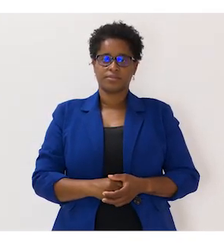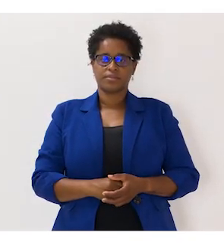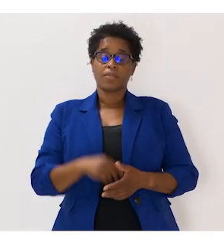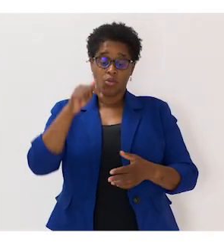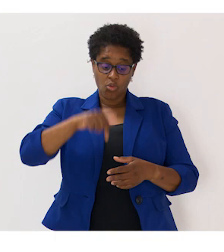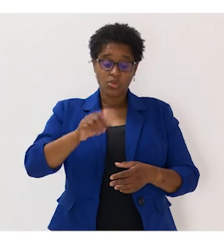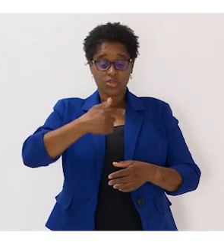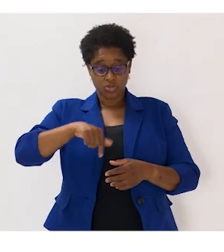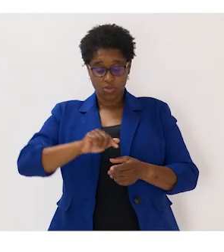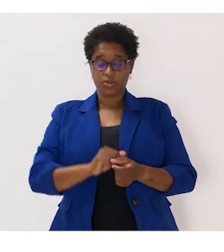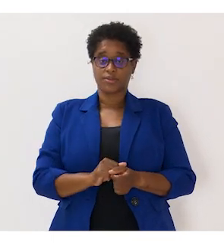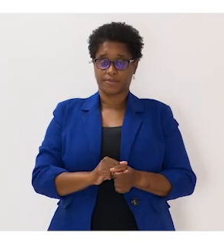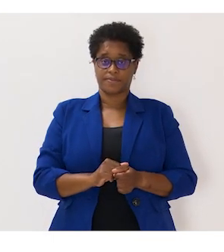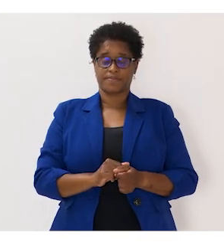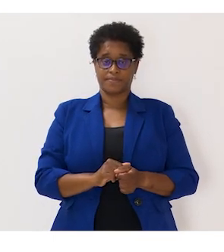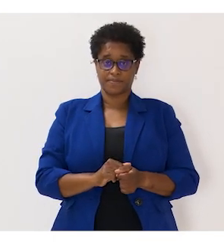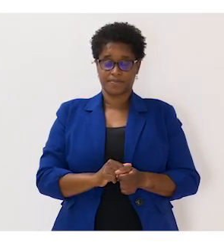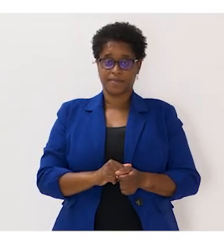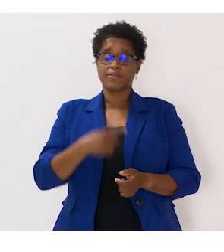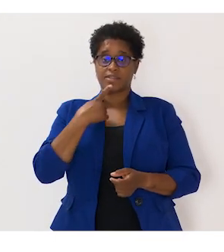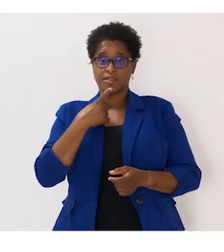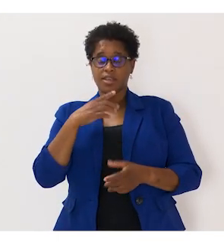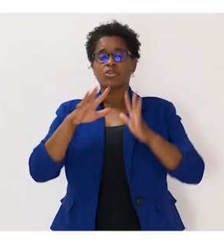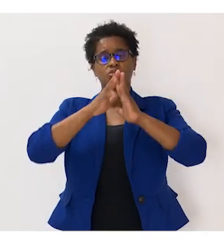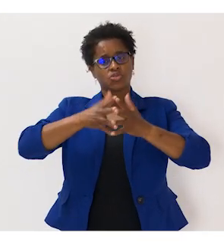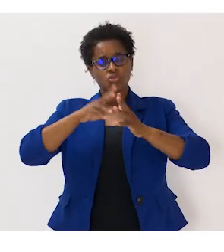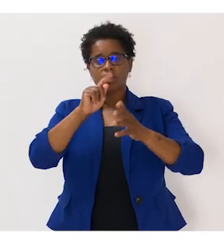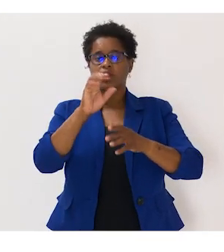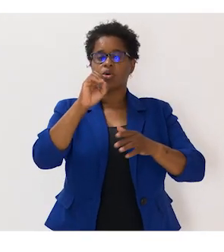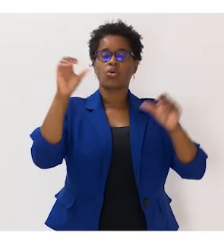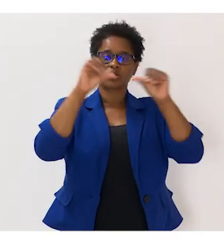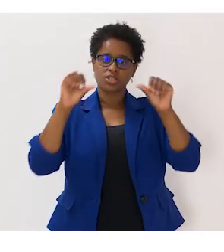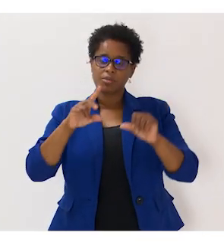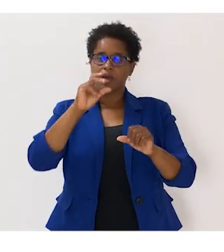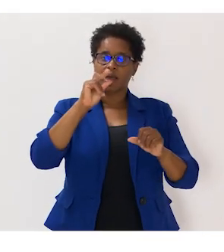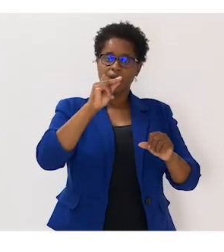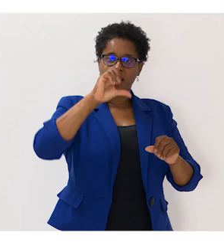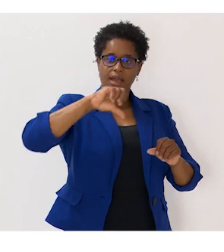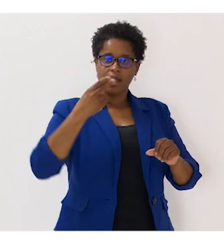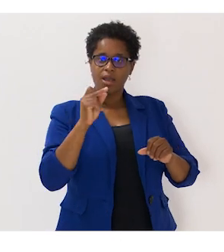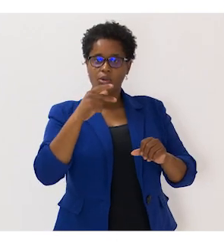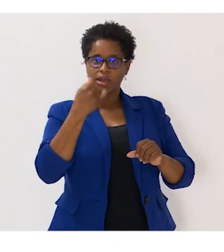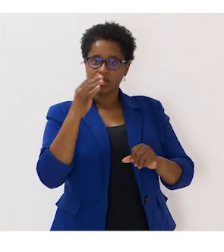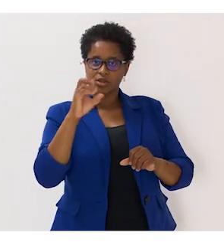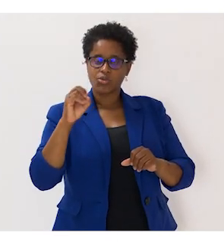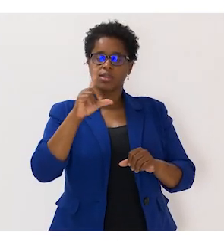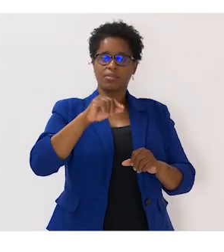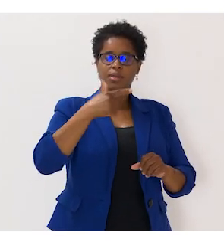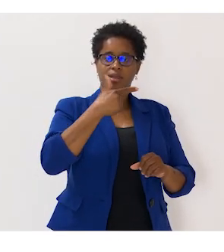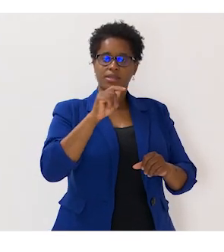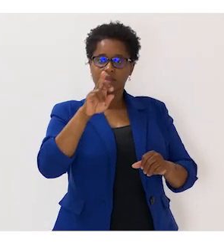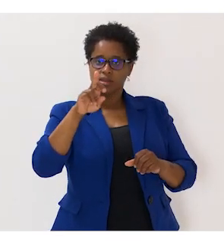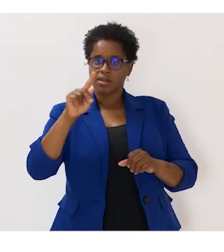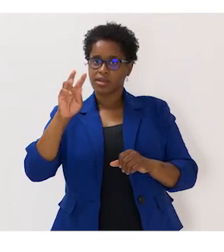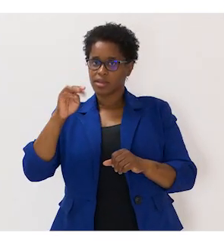Hoje iremos compreender as estruturas dos ecossistemas aquáticos e terrestres, conhecer